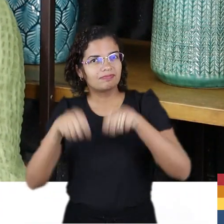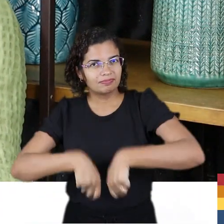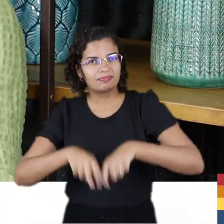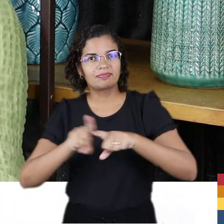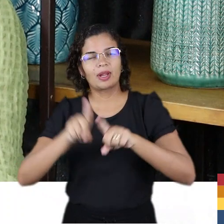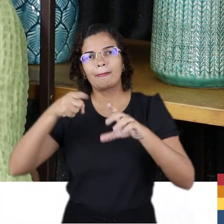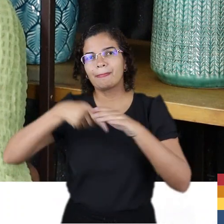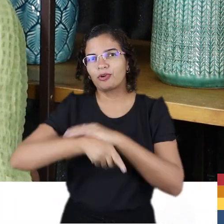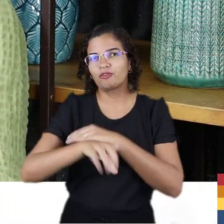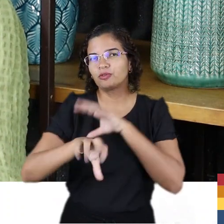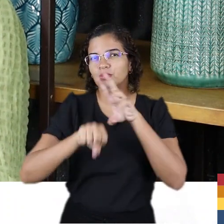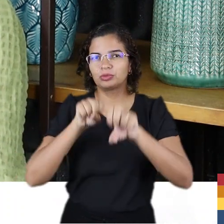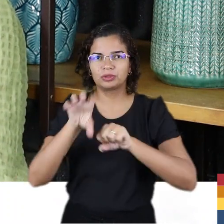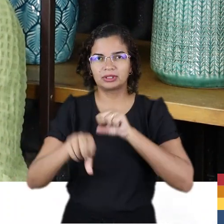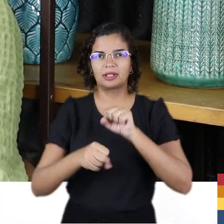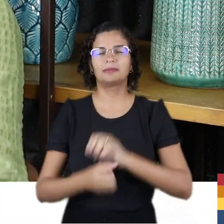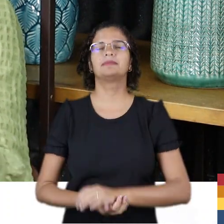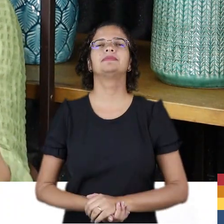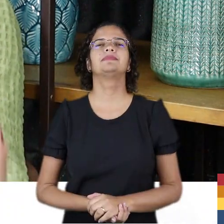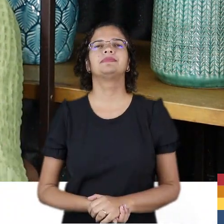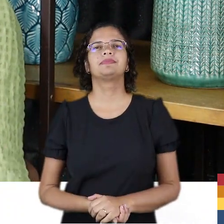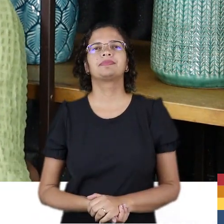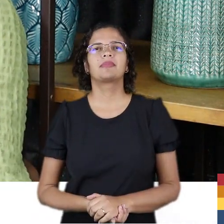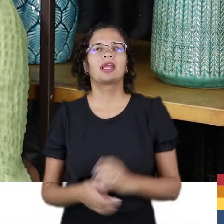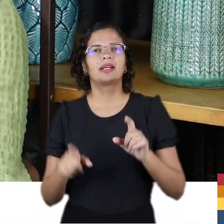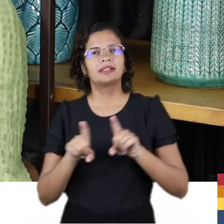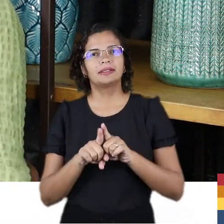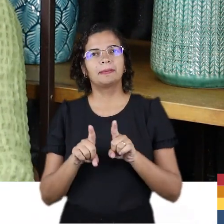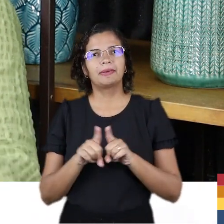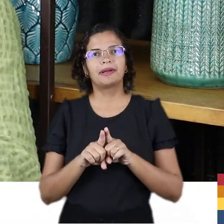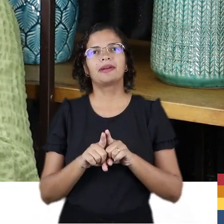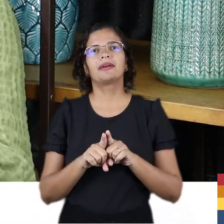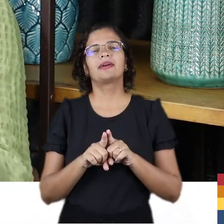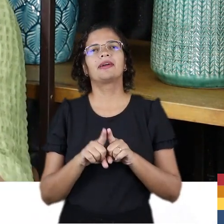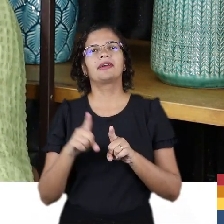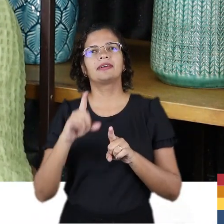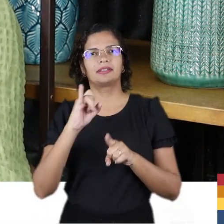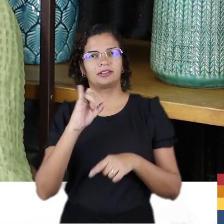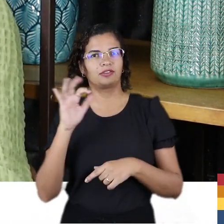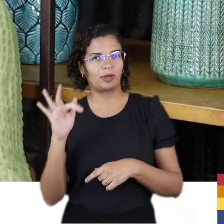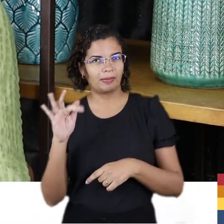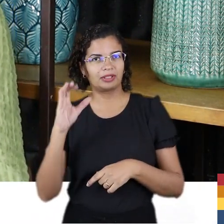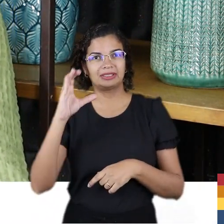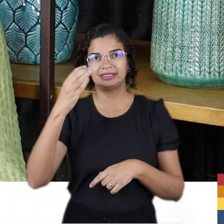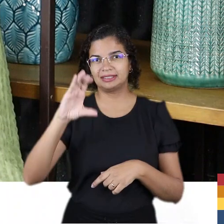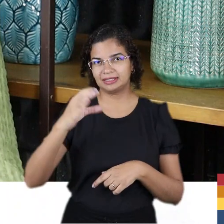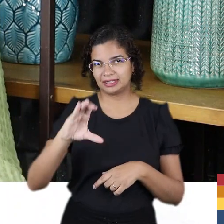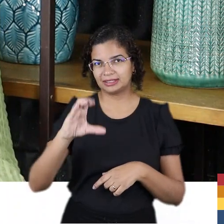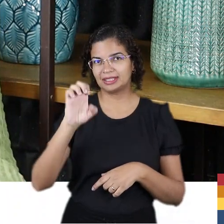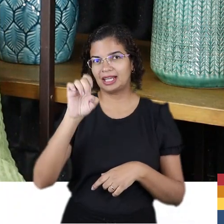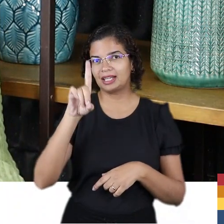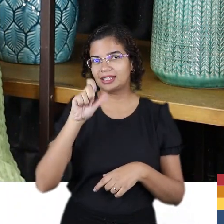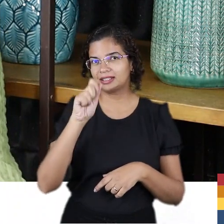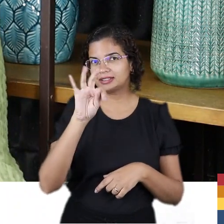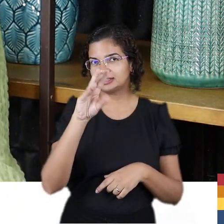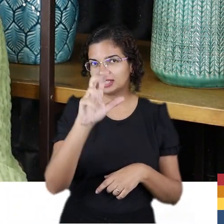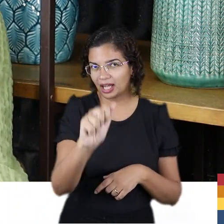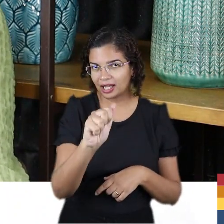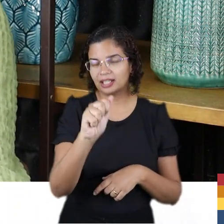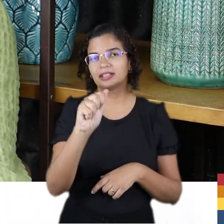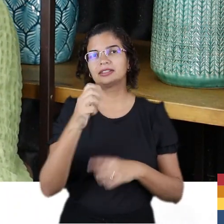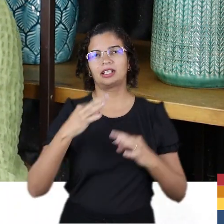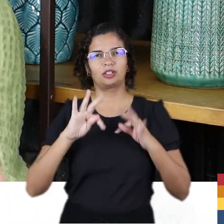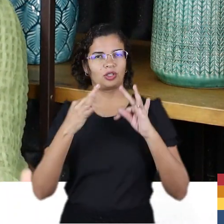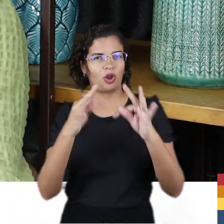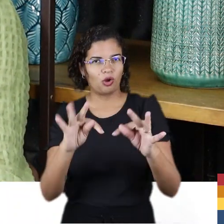carreiras previstas, considerando essa revolução tecnológica que a gente vivencia, da sociedade digital aí. Então